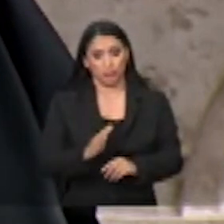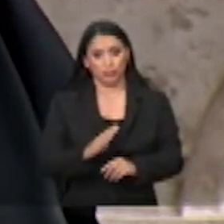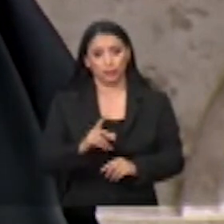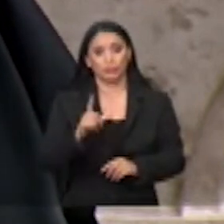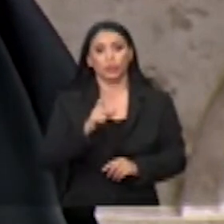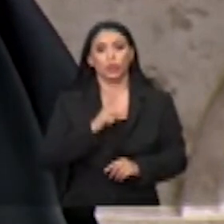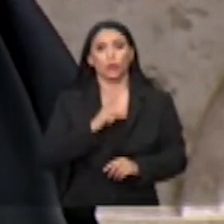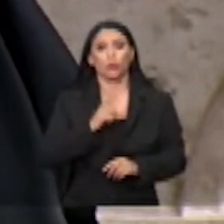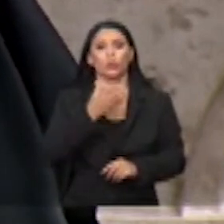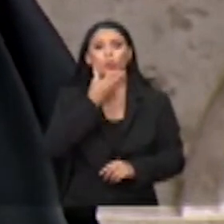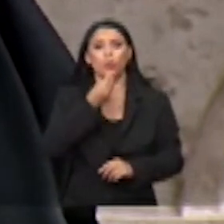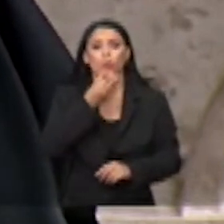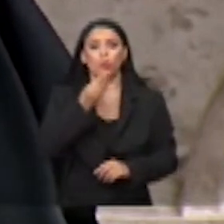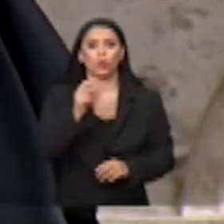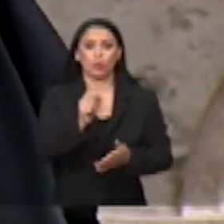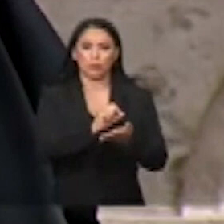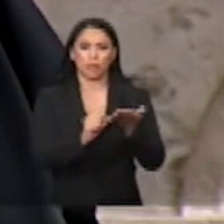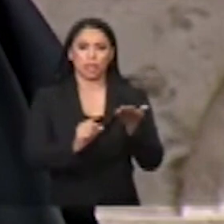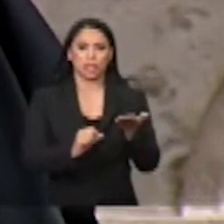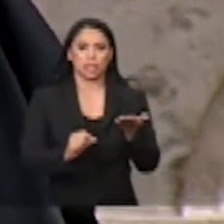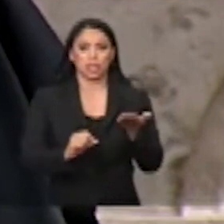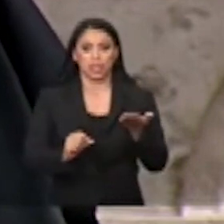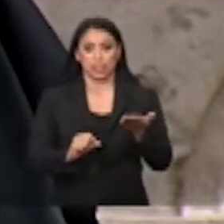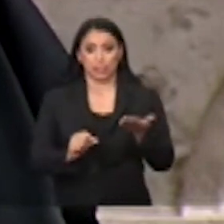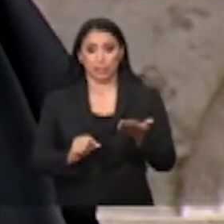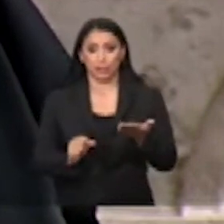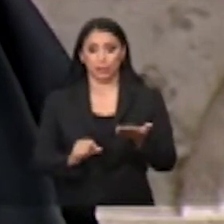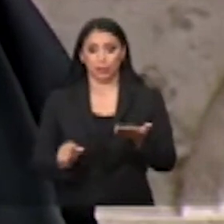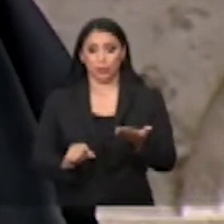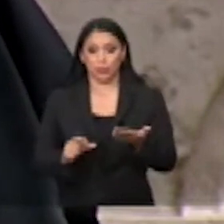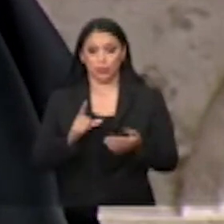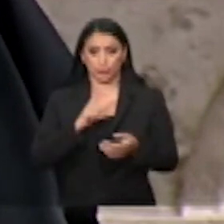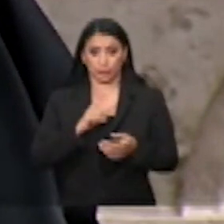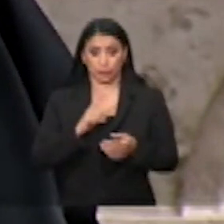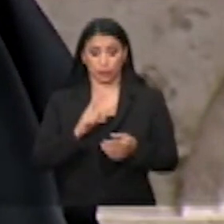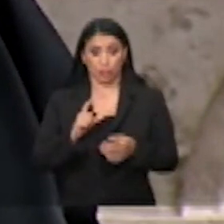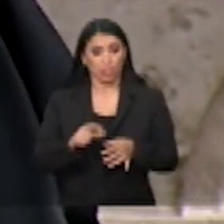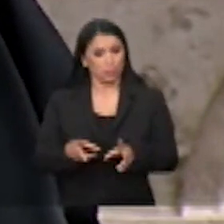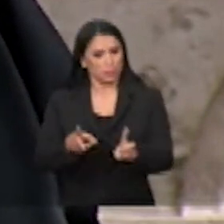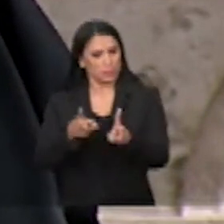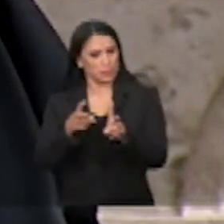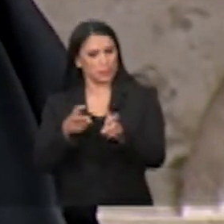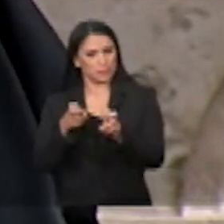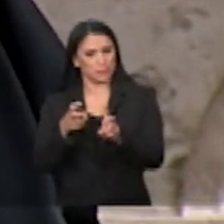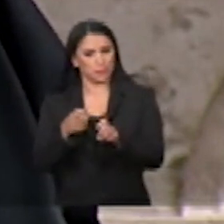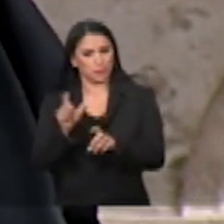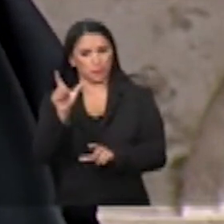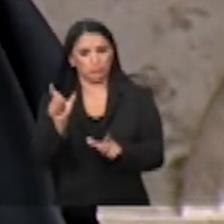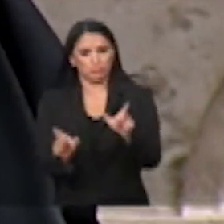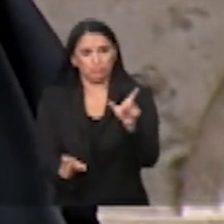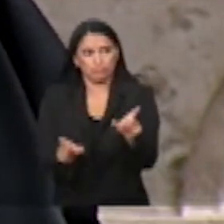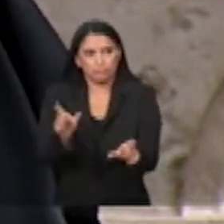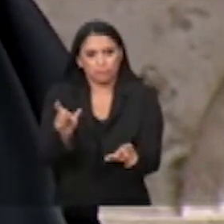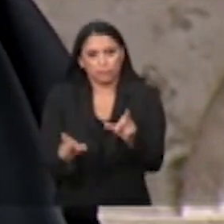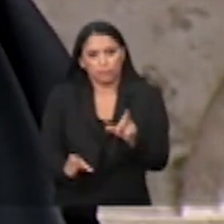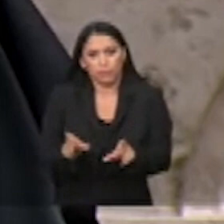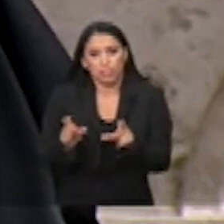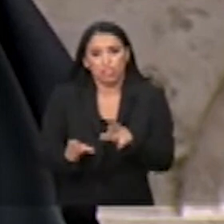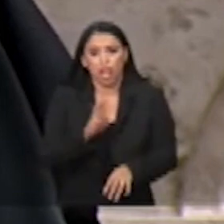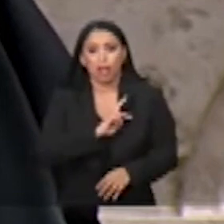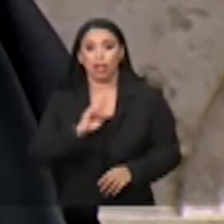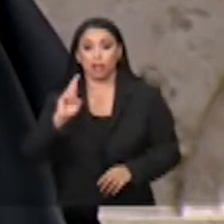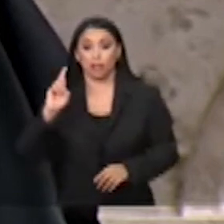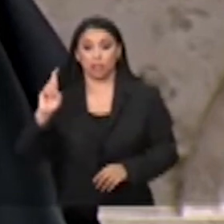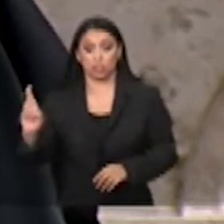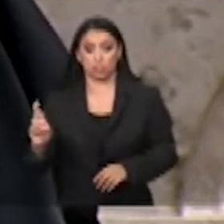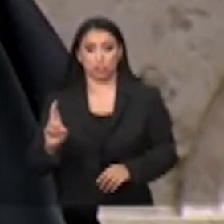Fukuyama, formas parciais de reconhecimento da pessoa, baseadas sobre a raça, a religião,